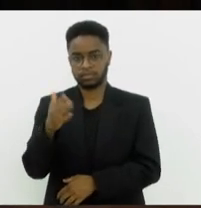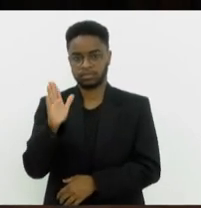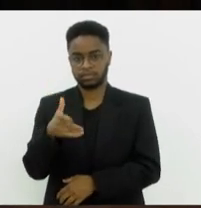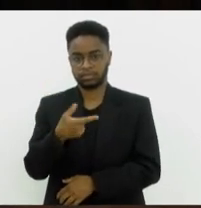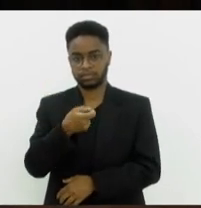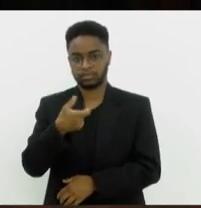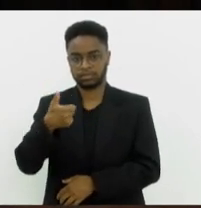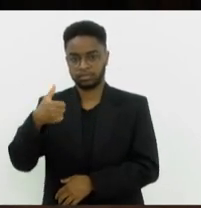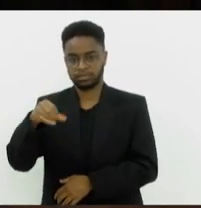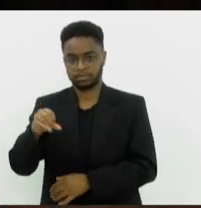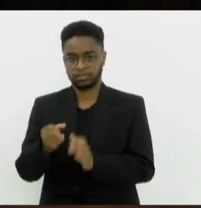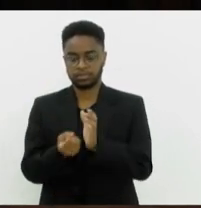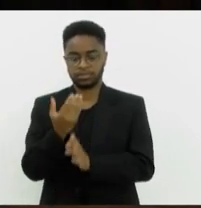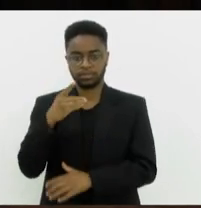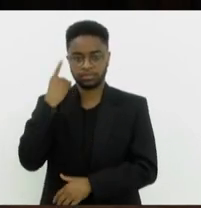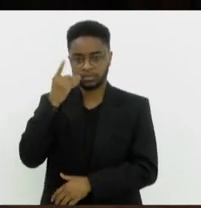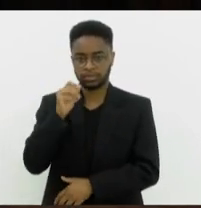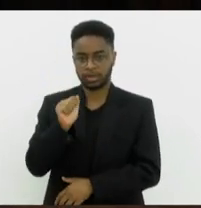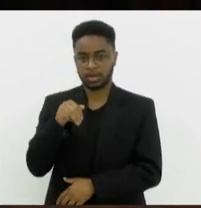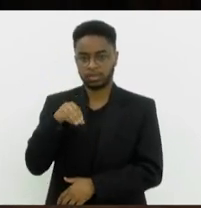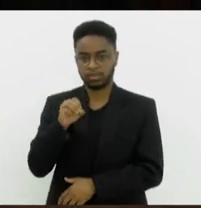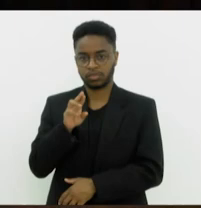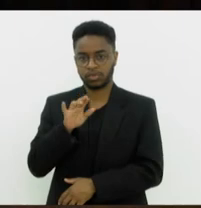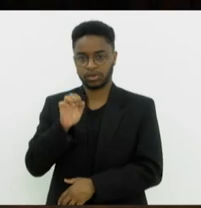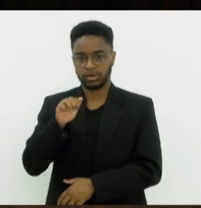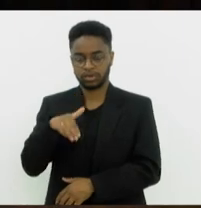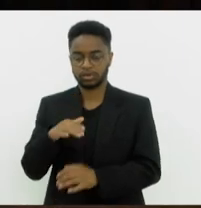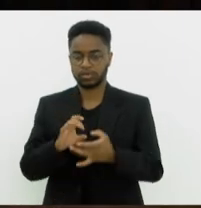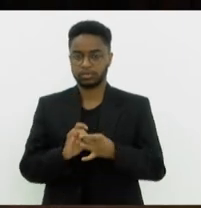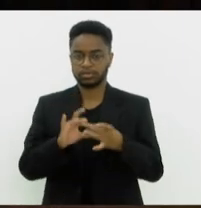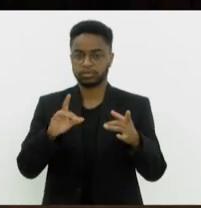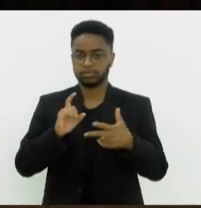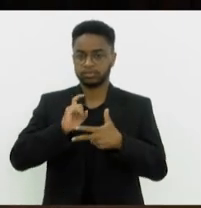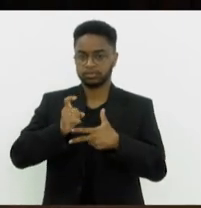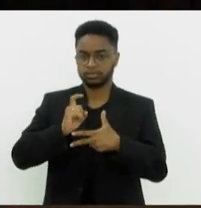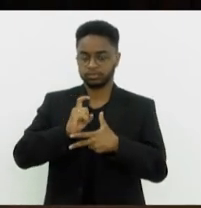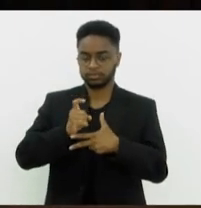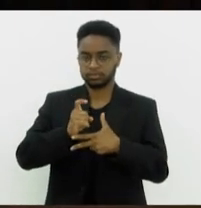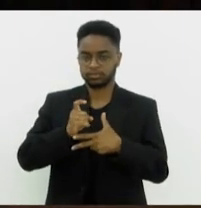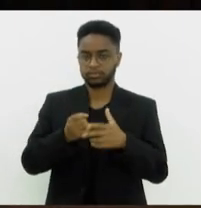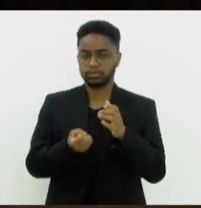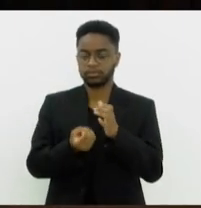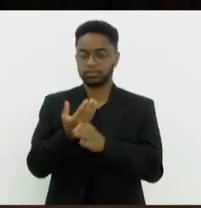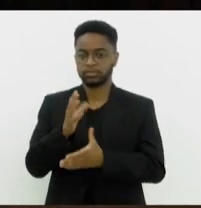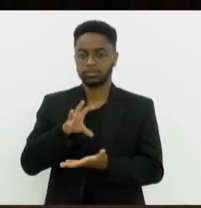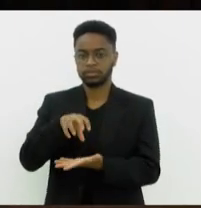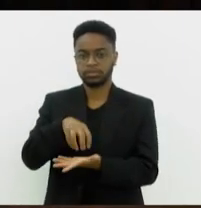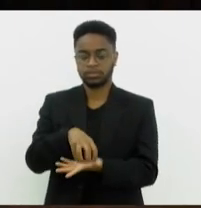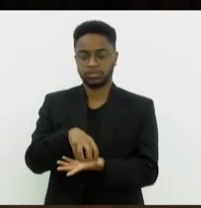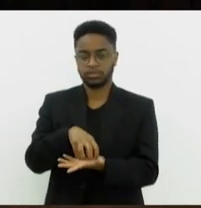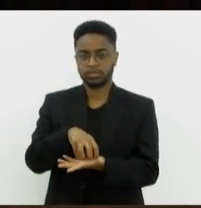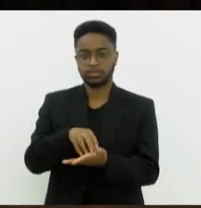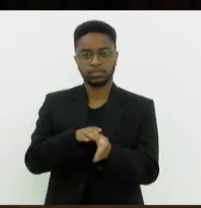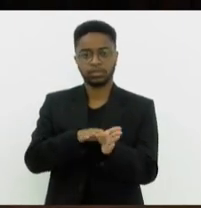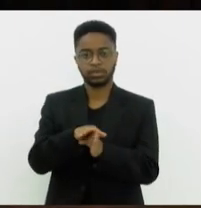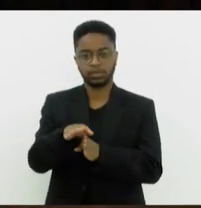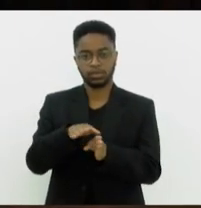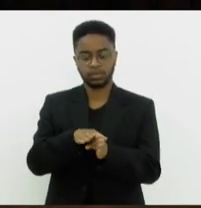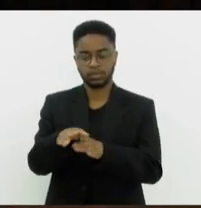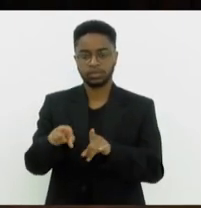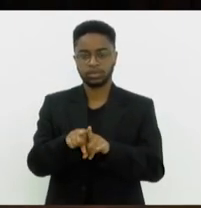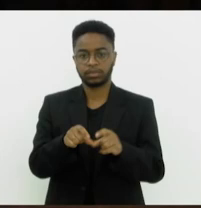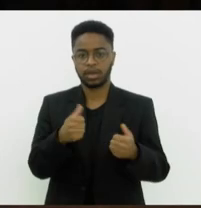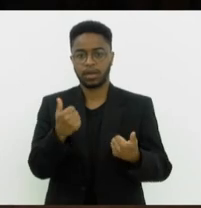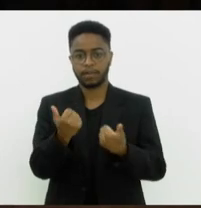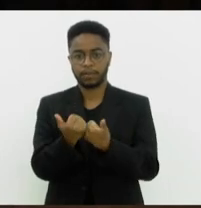1692/2019, de autoria do deputado Rodrigo Amorim, que autoriza o Poder Executivo a criar um núcleo de orientação e